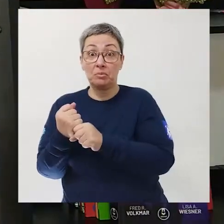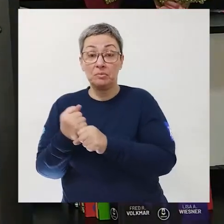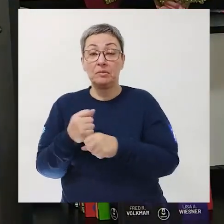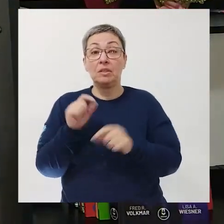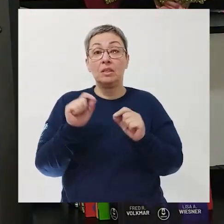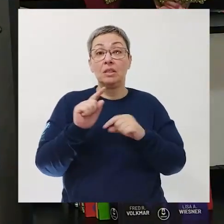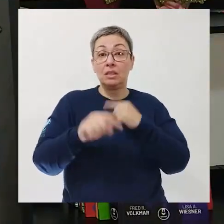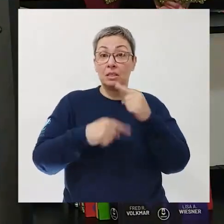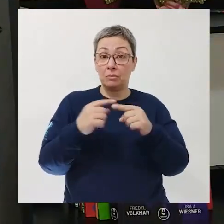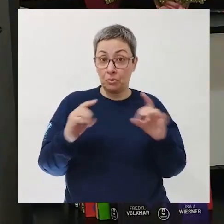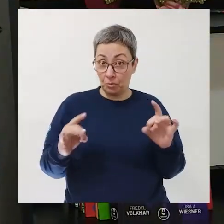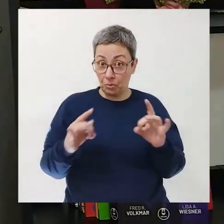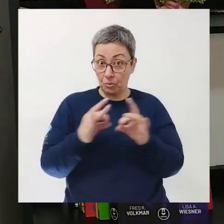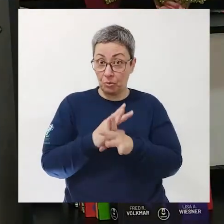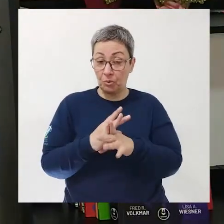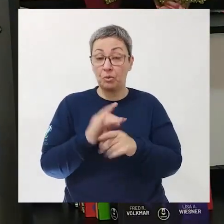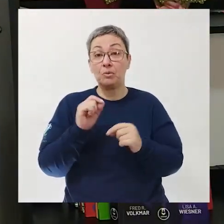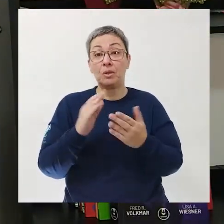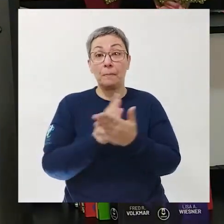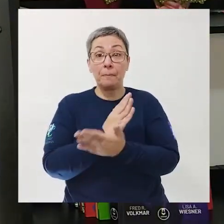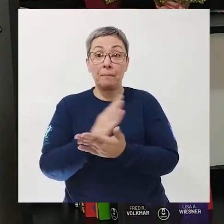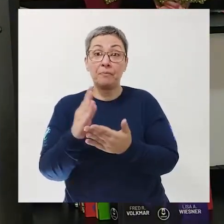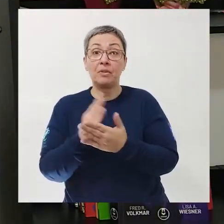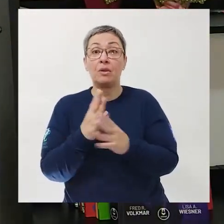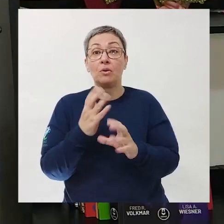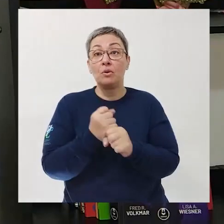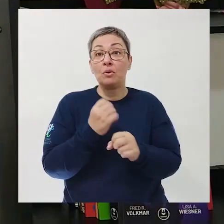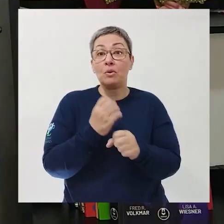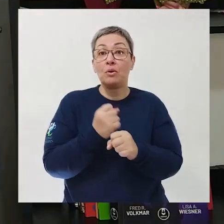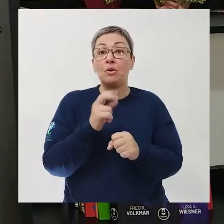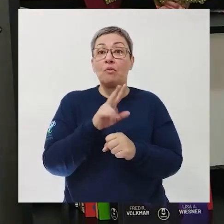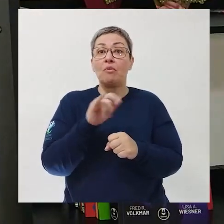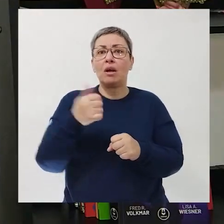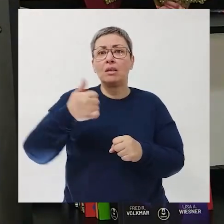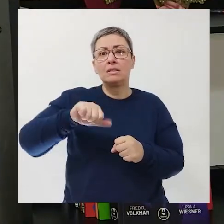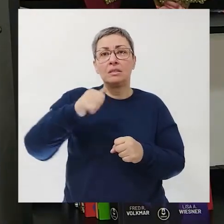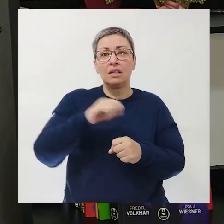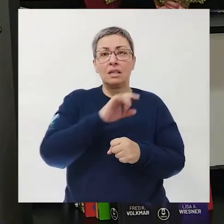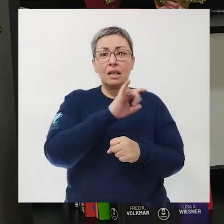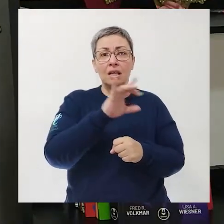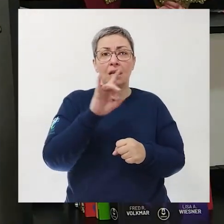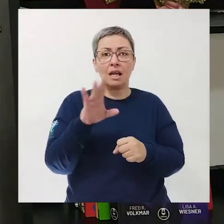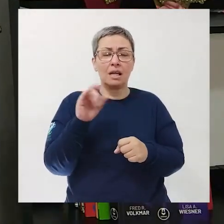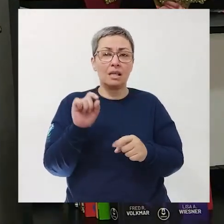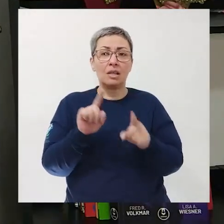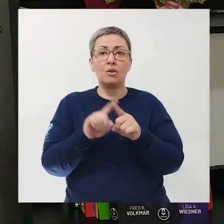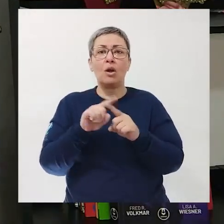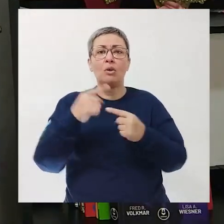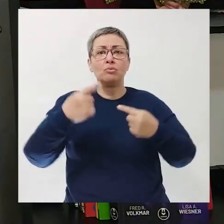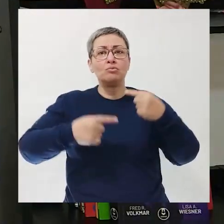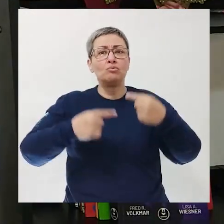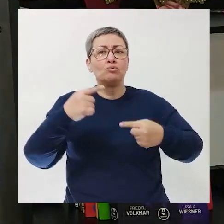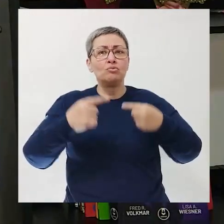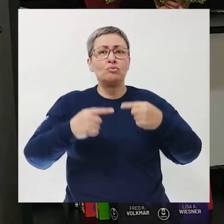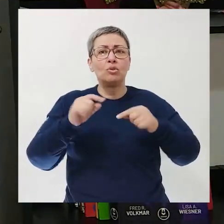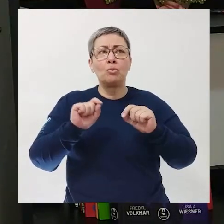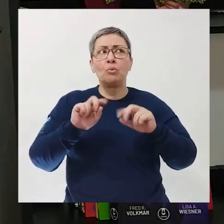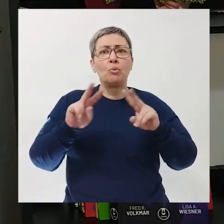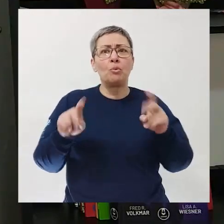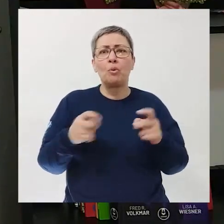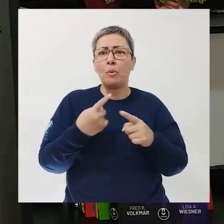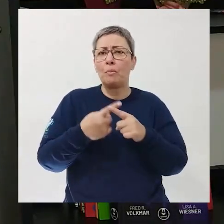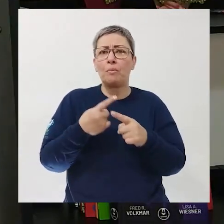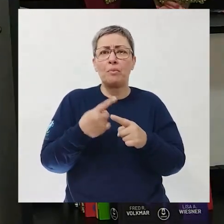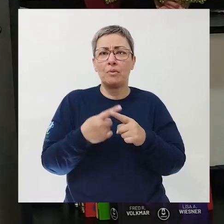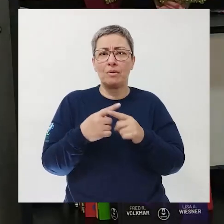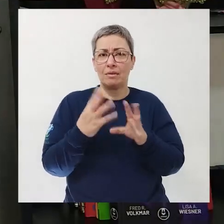Após fazer essa separação aí de dados, vocês vão fazer a análise de cada resultado e discutir sobre o porquê desses